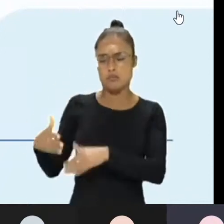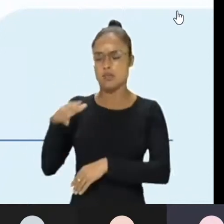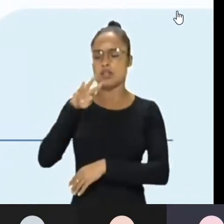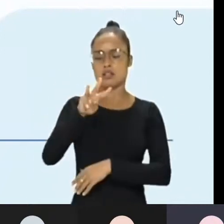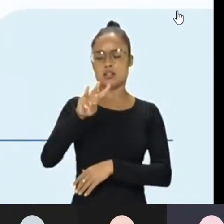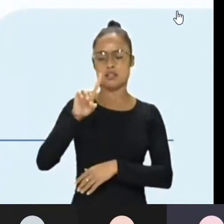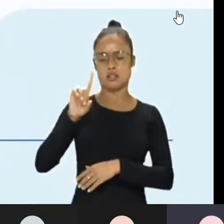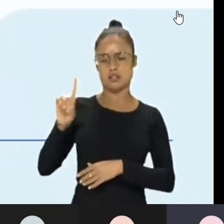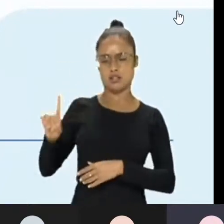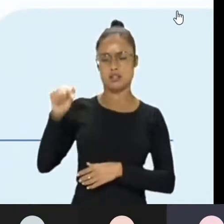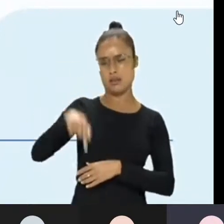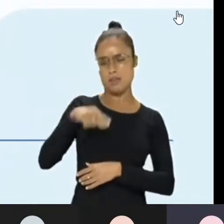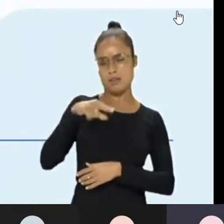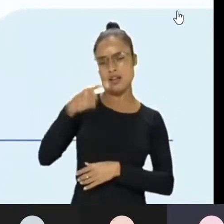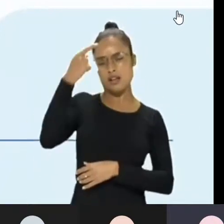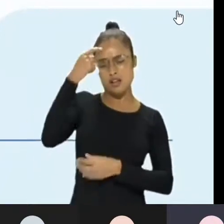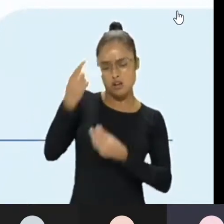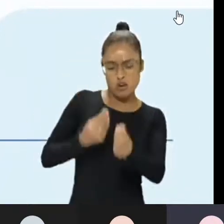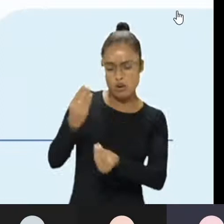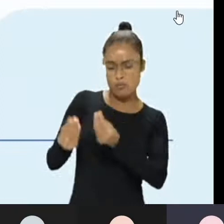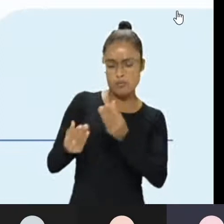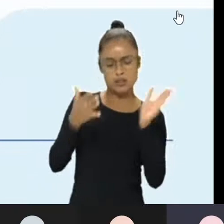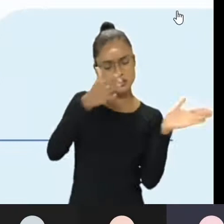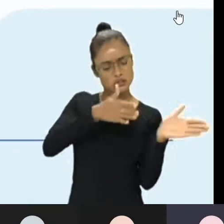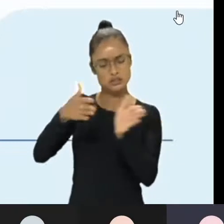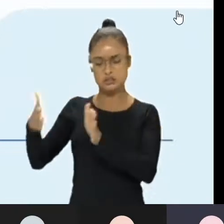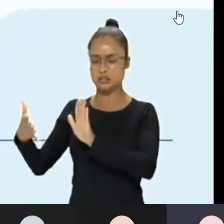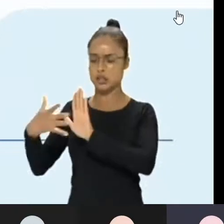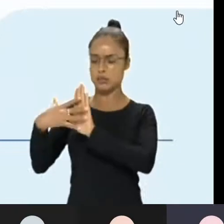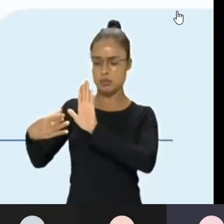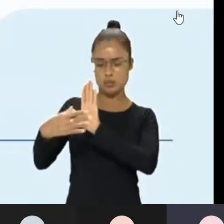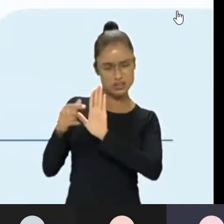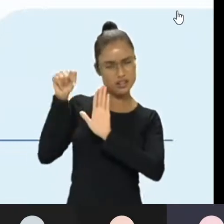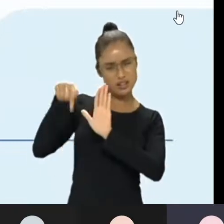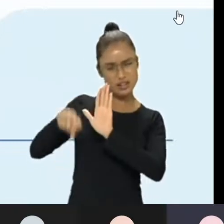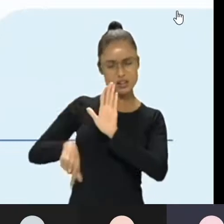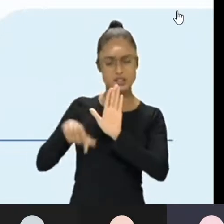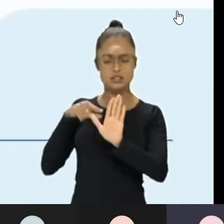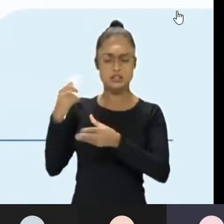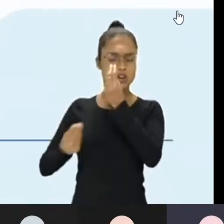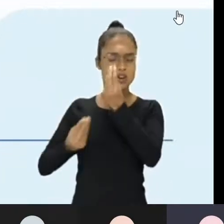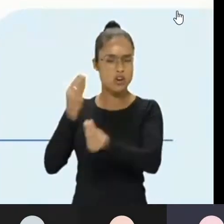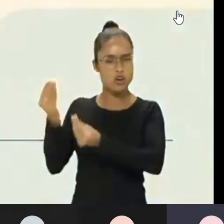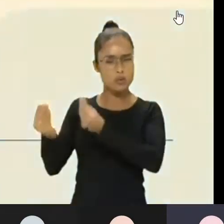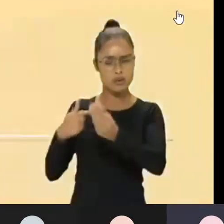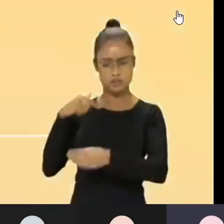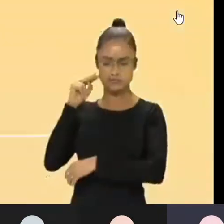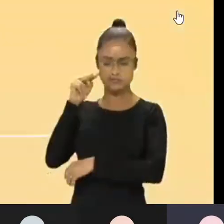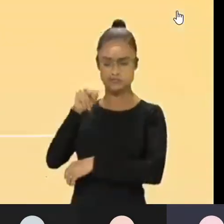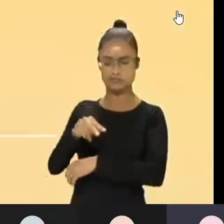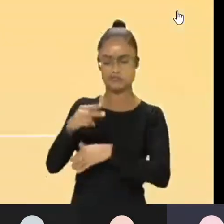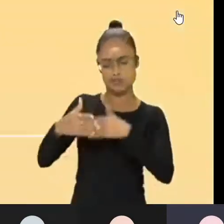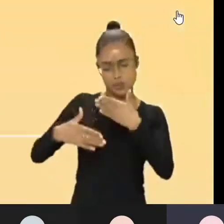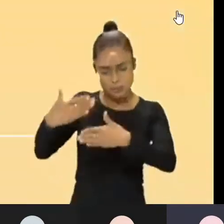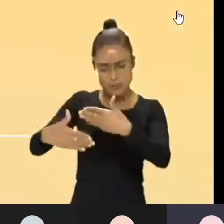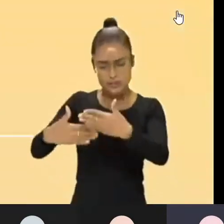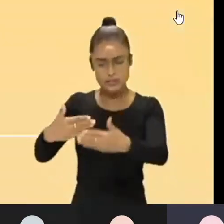3D. E nós vamos compreender quais são as técnicas para isso. Então, nós vamos para o primeiro